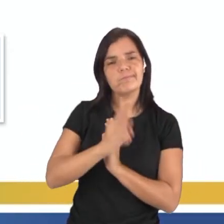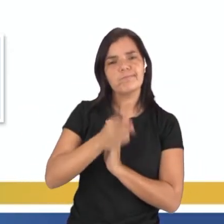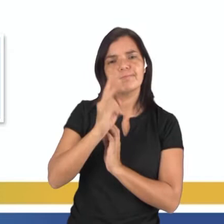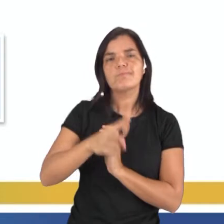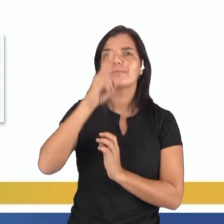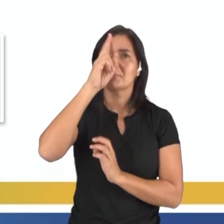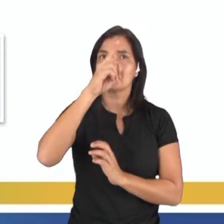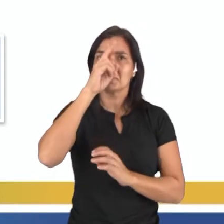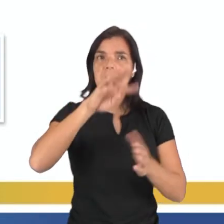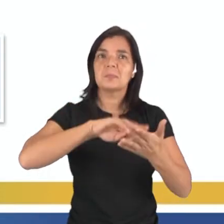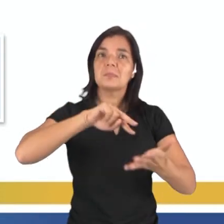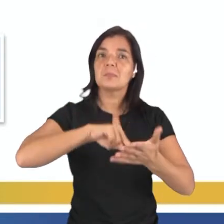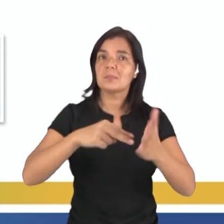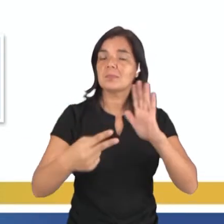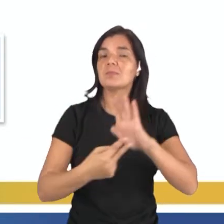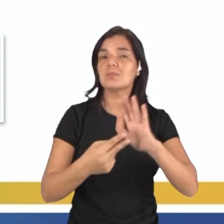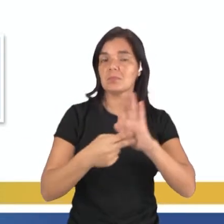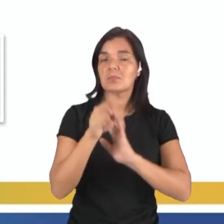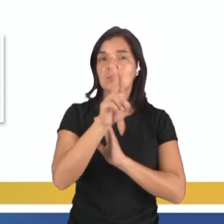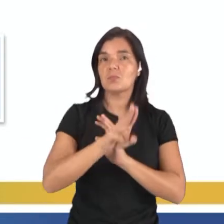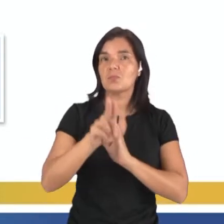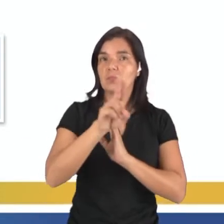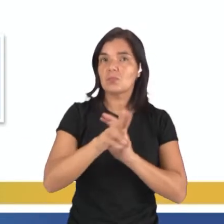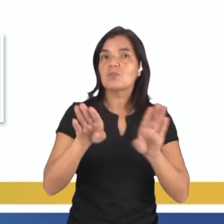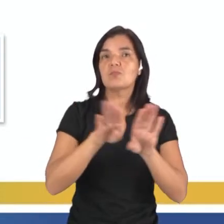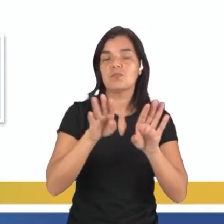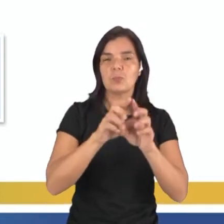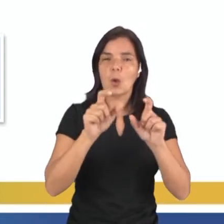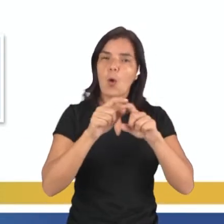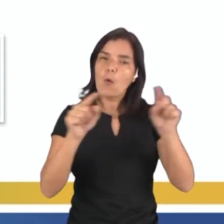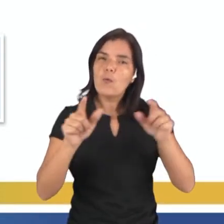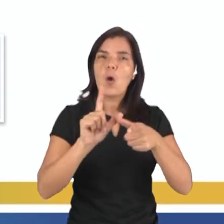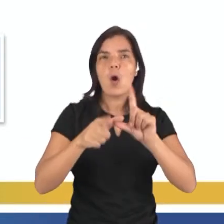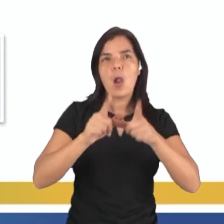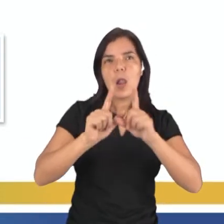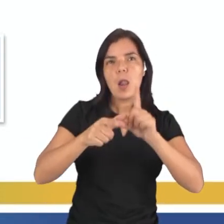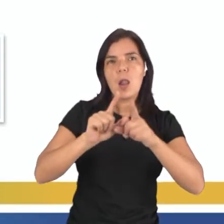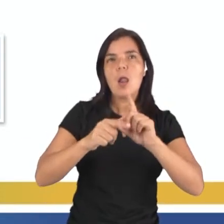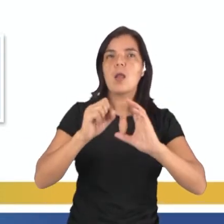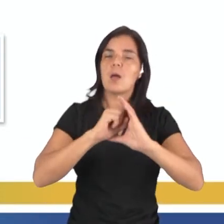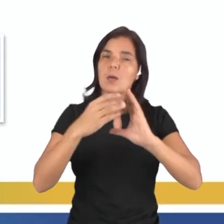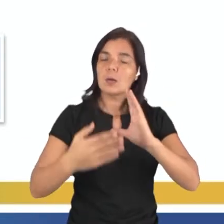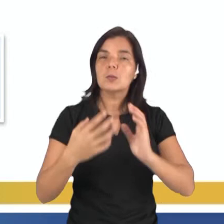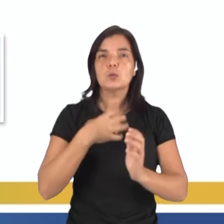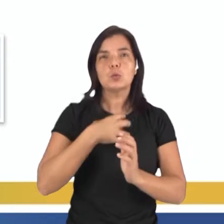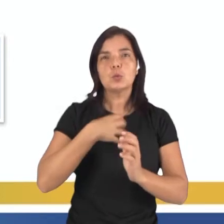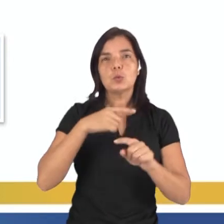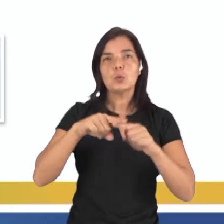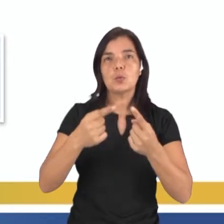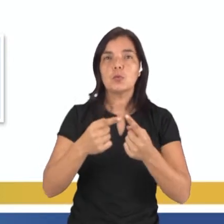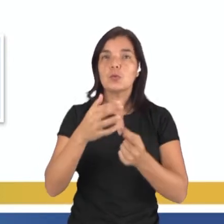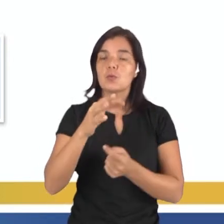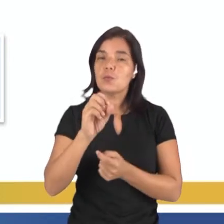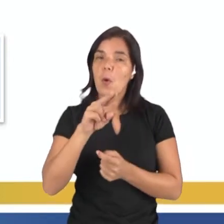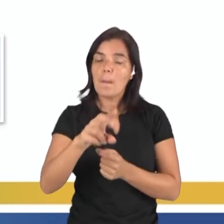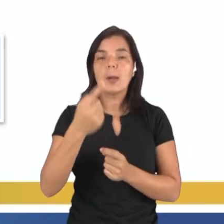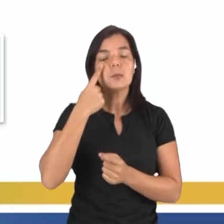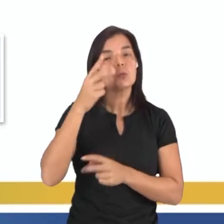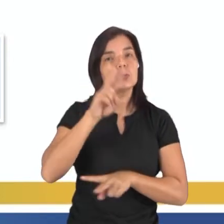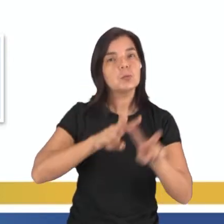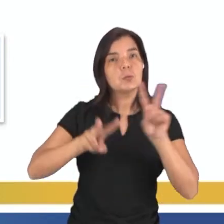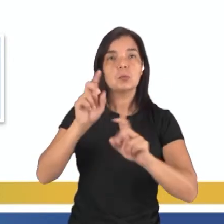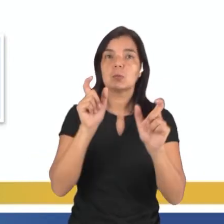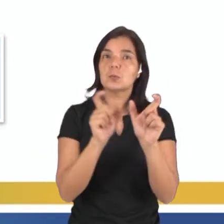história. Isso implica em usar tipografia, fonte, letra, caracteres, estilos, formatos e disposição visual